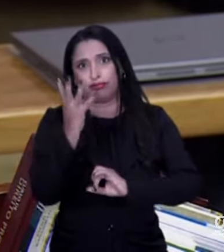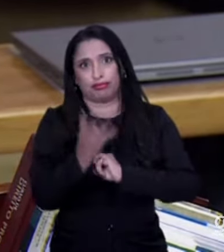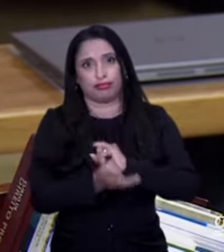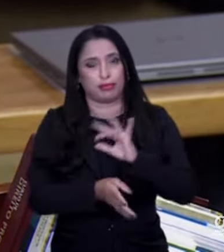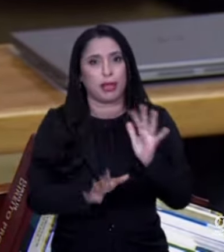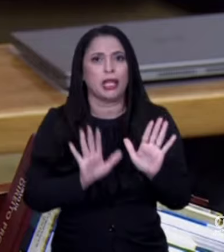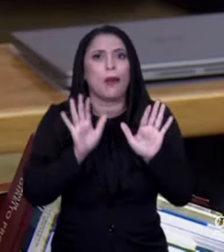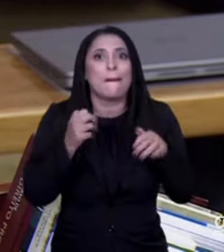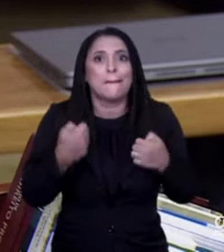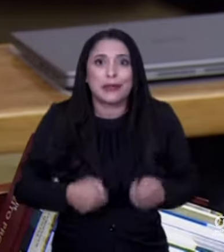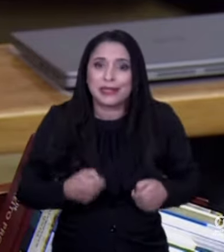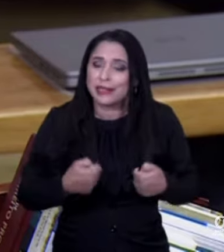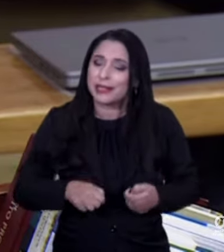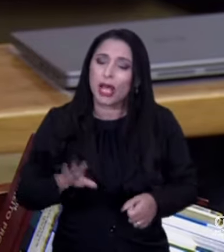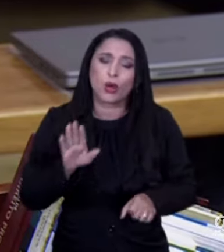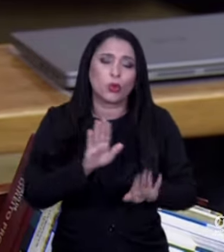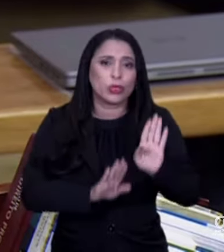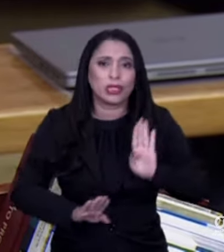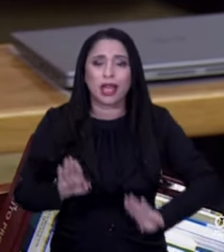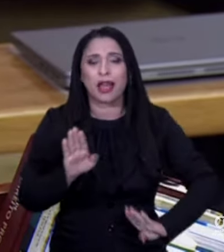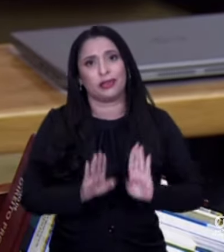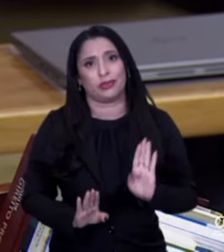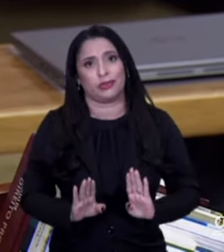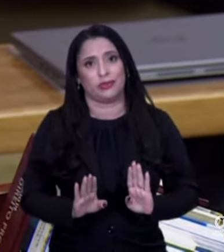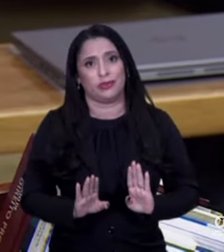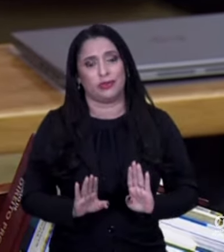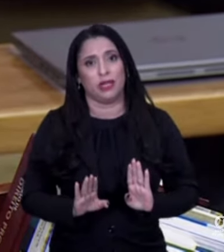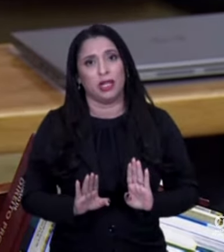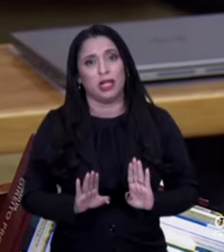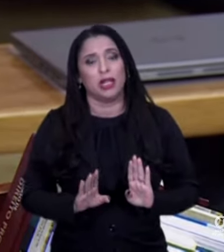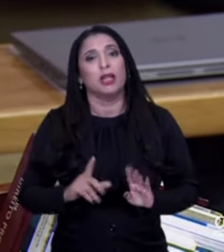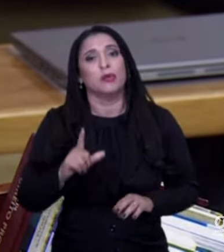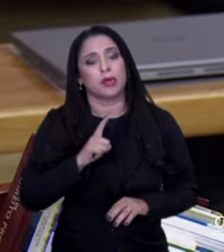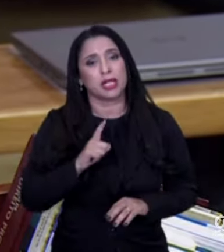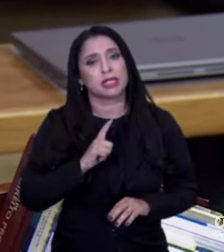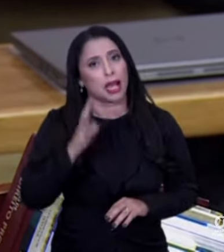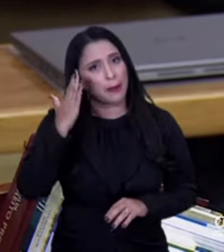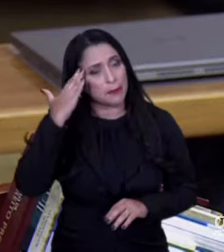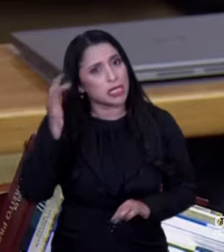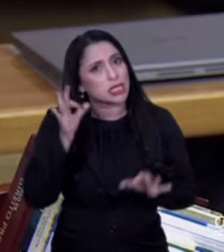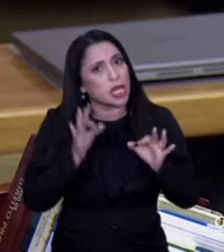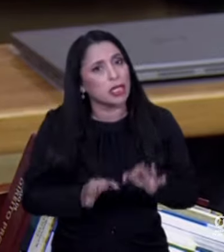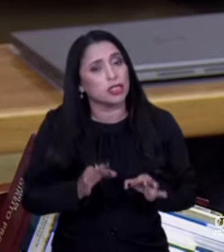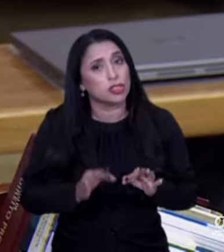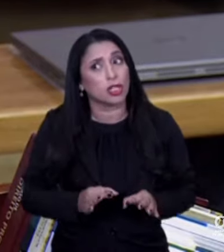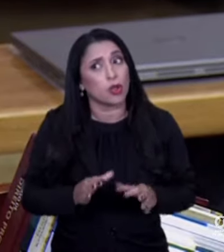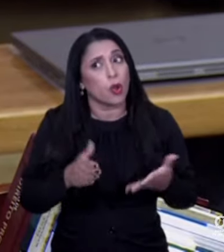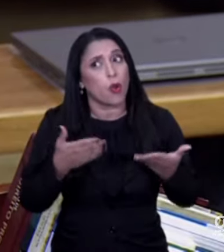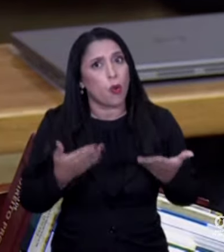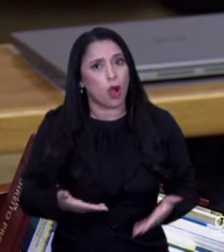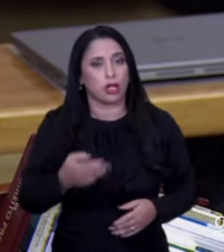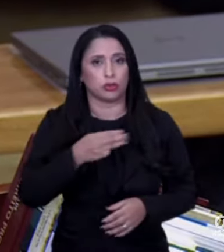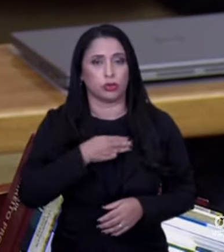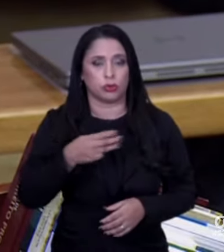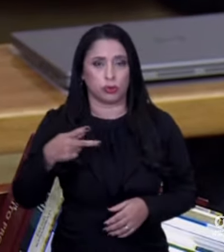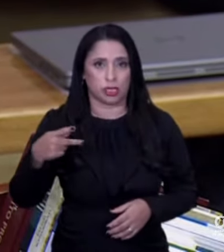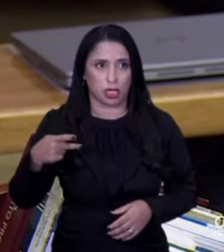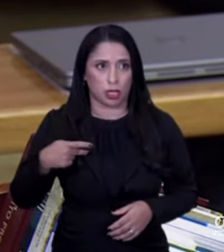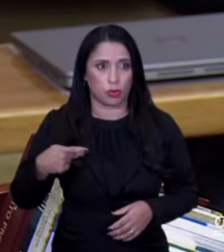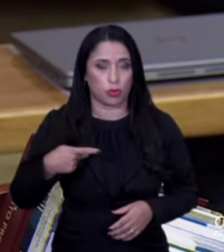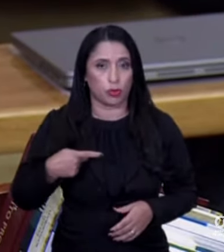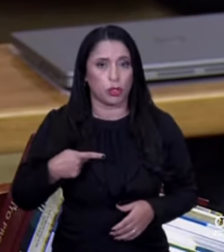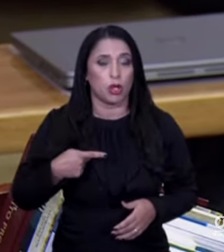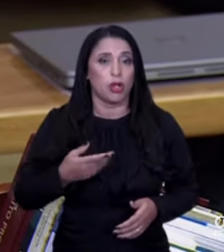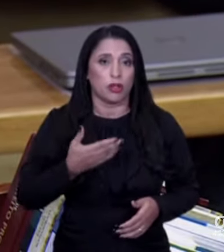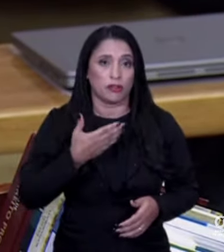um cuidado para ponderar em que hipótese, realmente, o Ministério Público vai ter que motivar por que, que ele